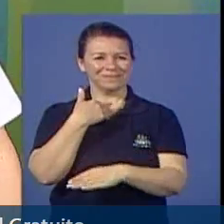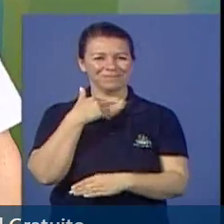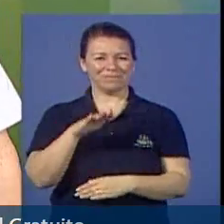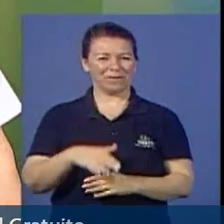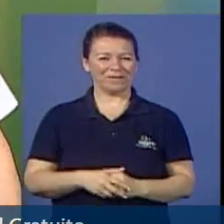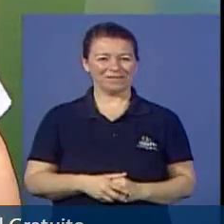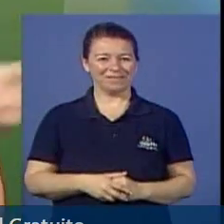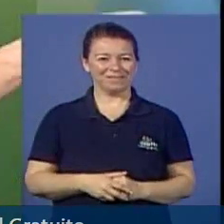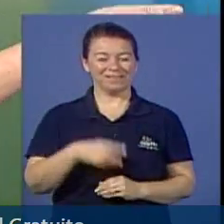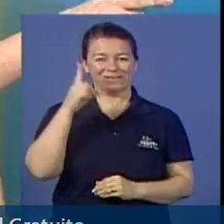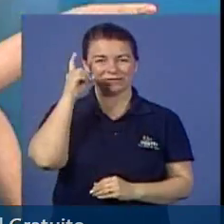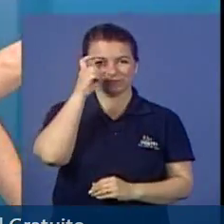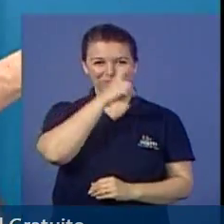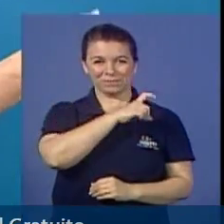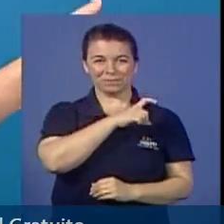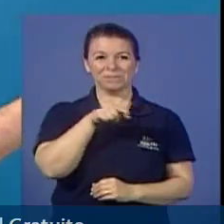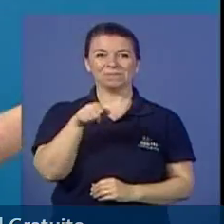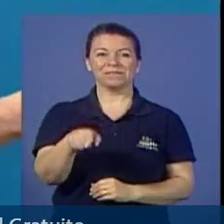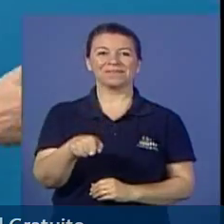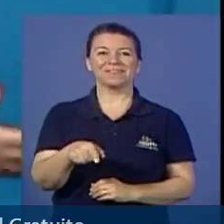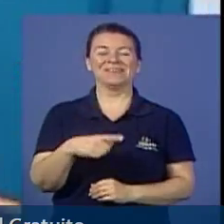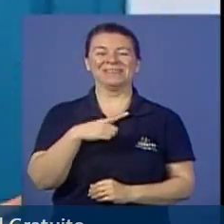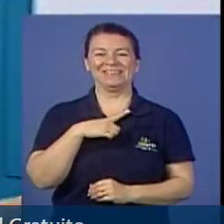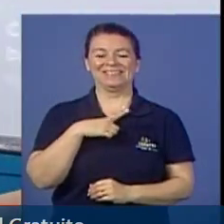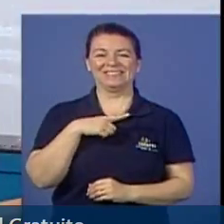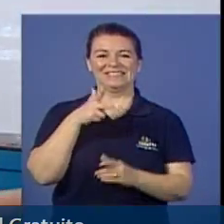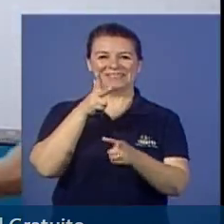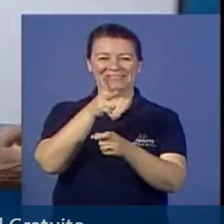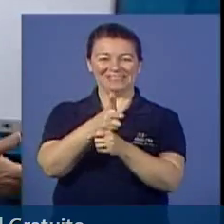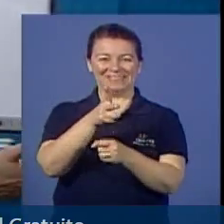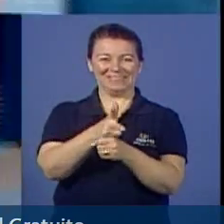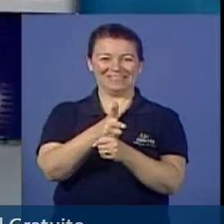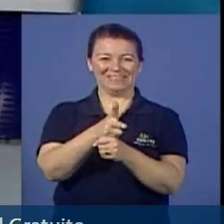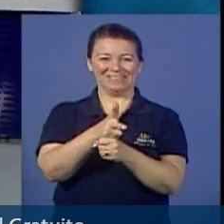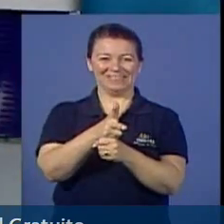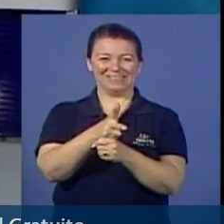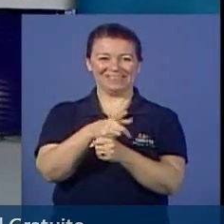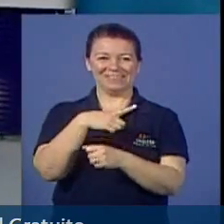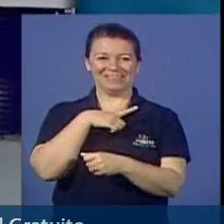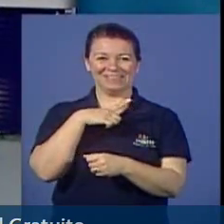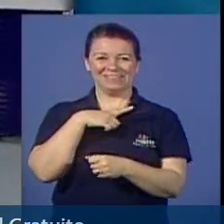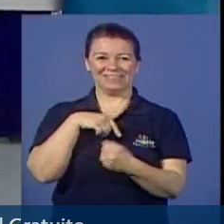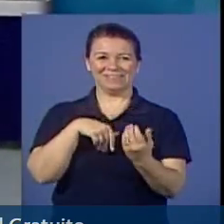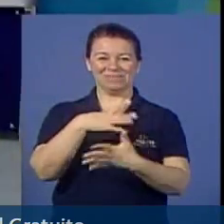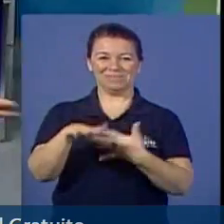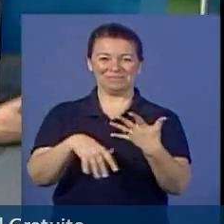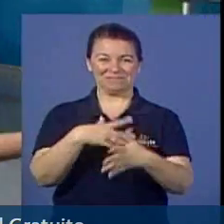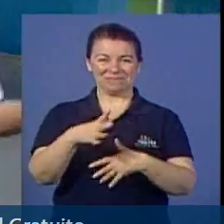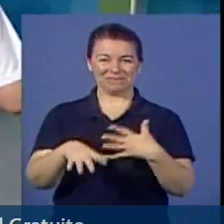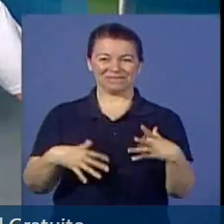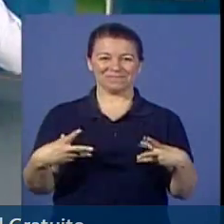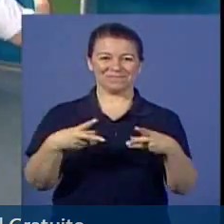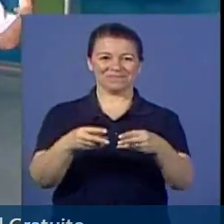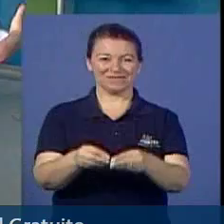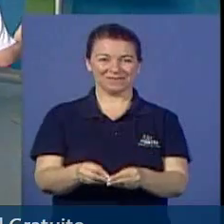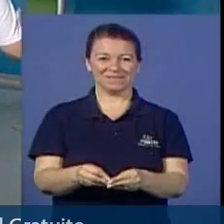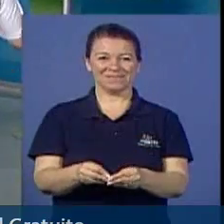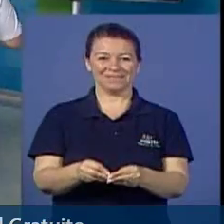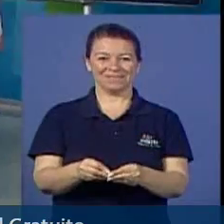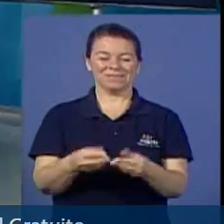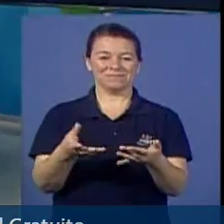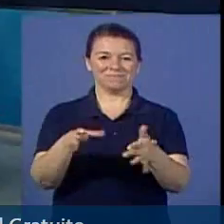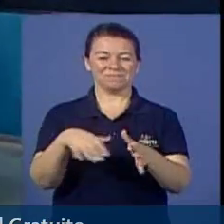Não, não tem condição. Câmera, o que você acha? Tem condição de acontecer um negócio desse? Não é possível. Eu estou bagunçando tudo aqui. Me desculpe, eu não queria bagunçar nada. Longe de